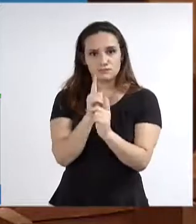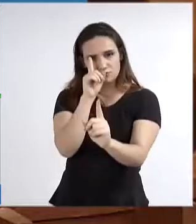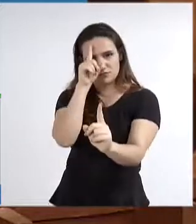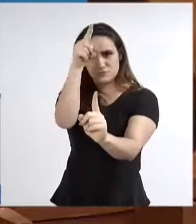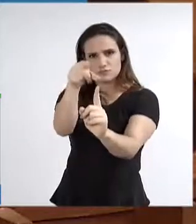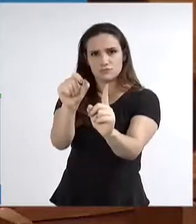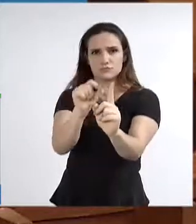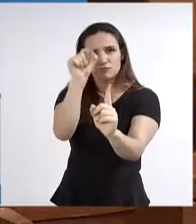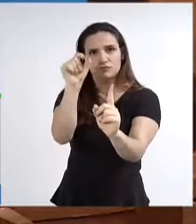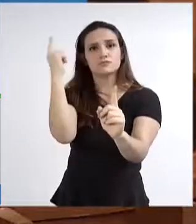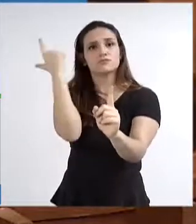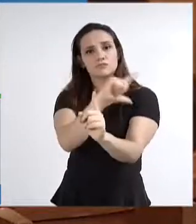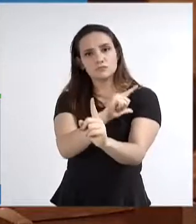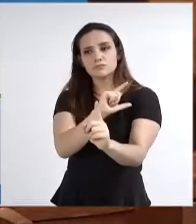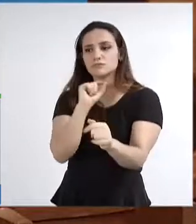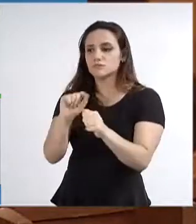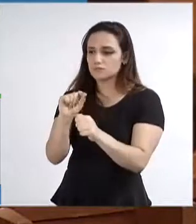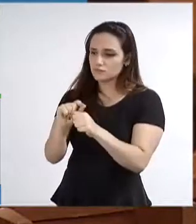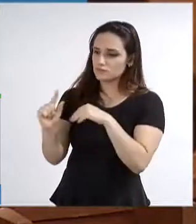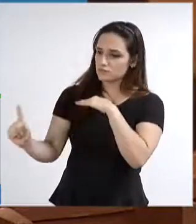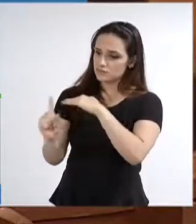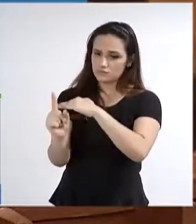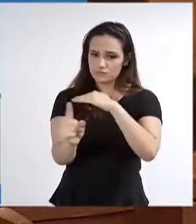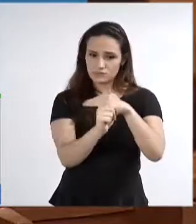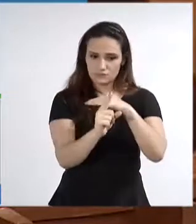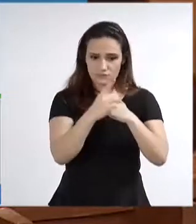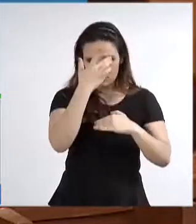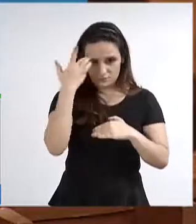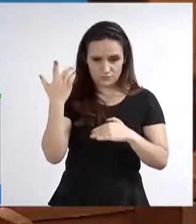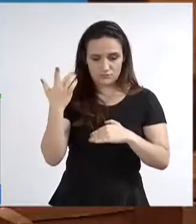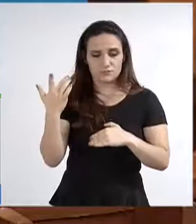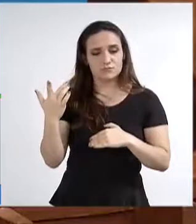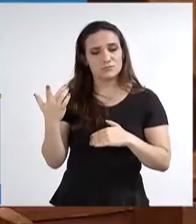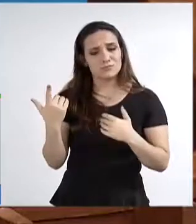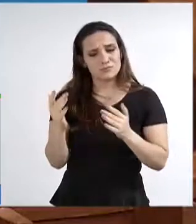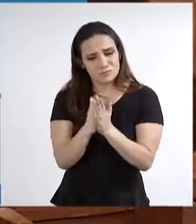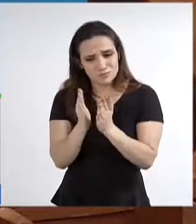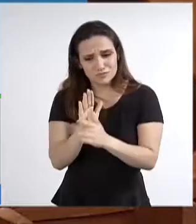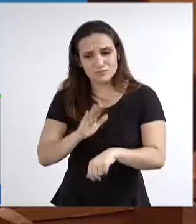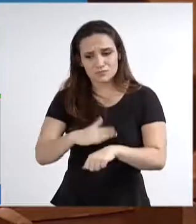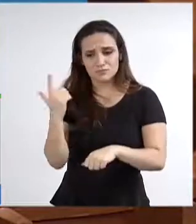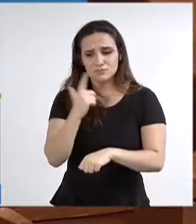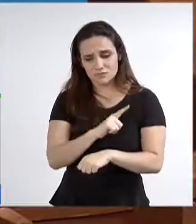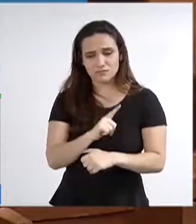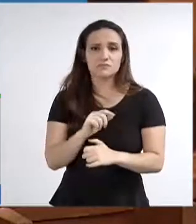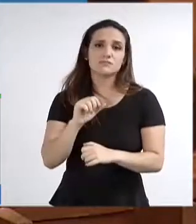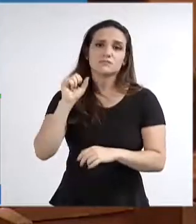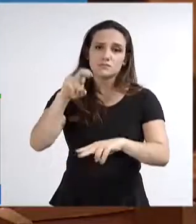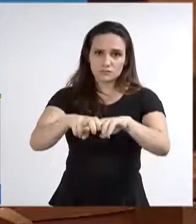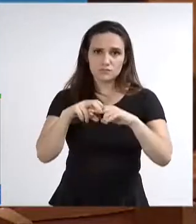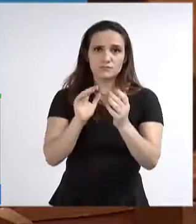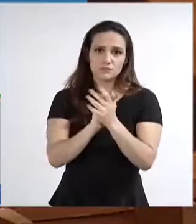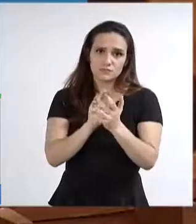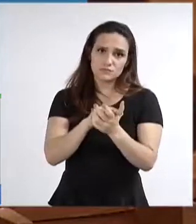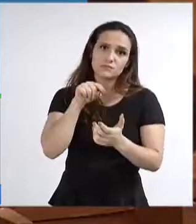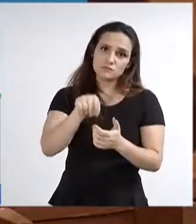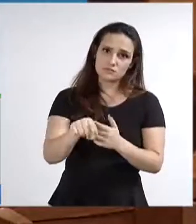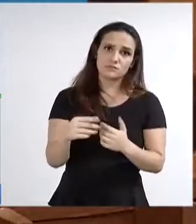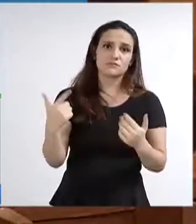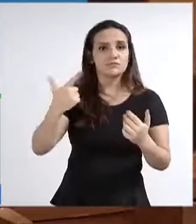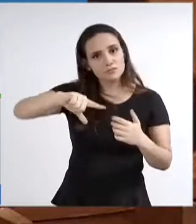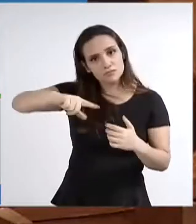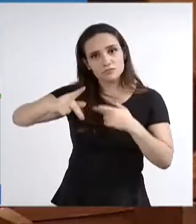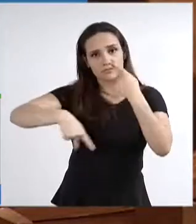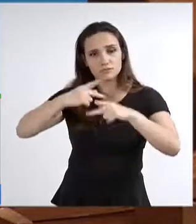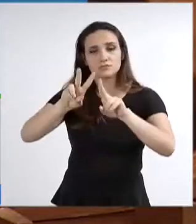objetivo, que é de permitir com que aqueles, sobretudo aqueles que mais precisam, realmente tenham esse atendimento. Parabenizo Vossa Excelência, mais uma vez, por trazer